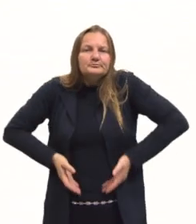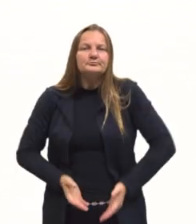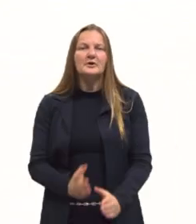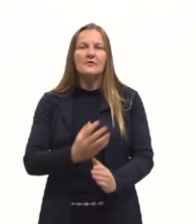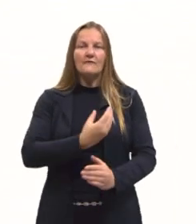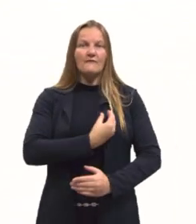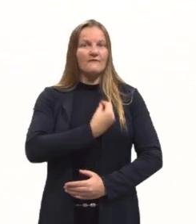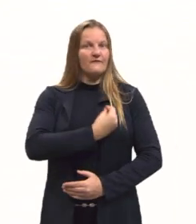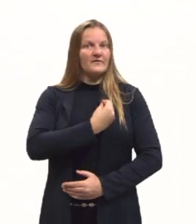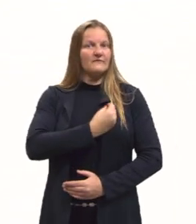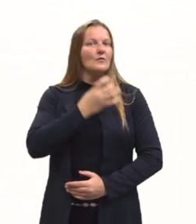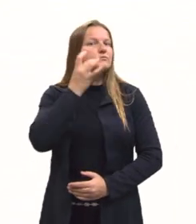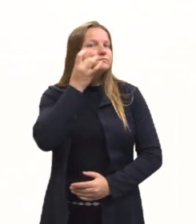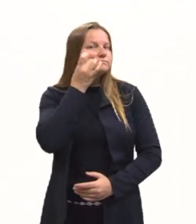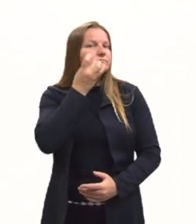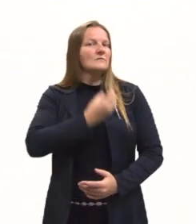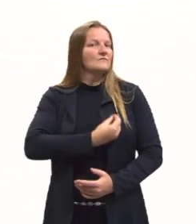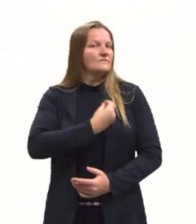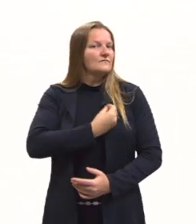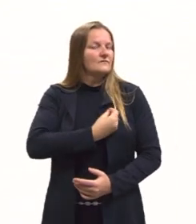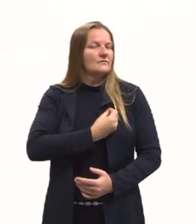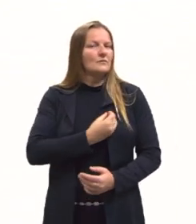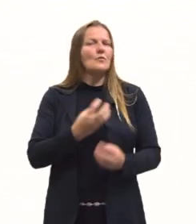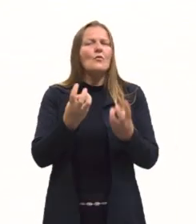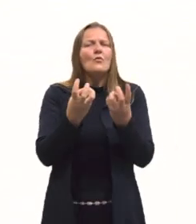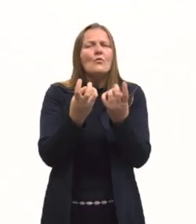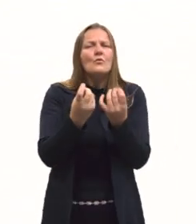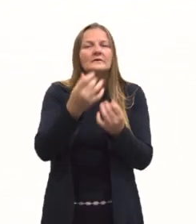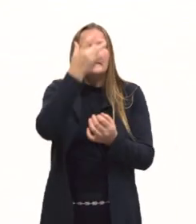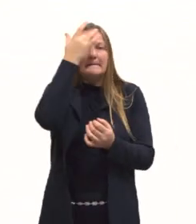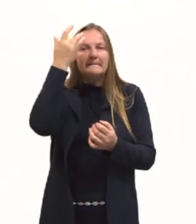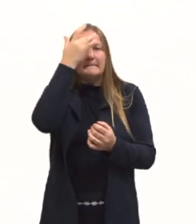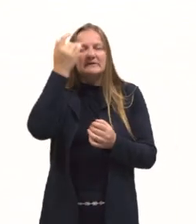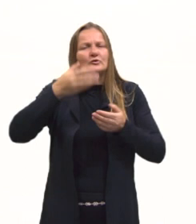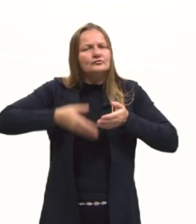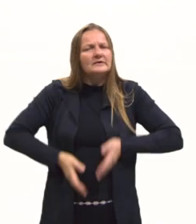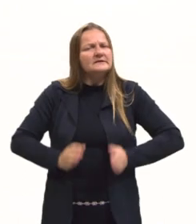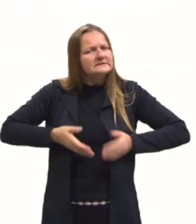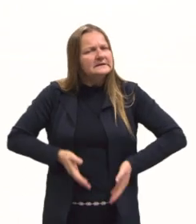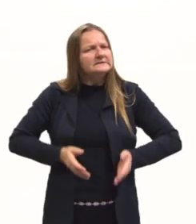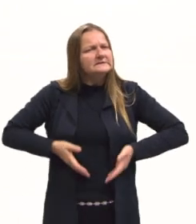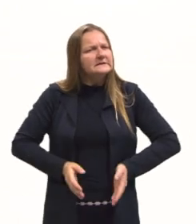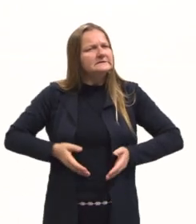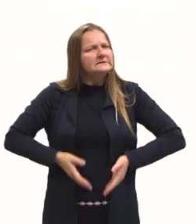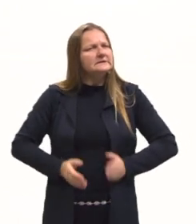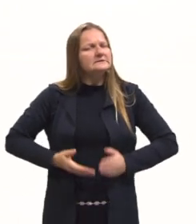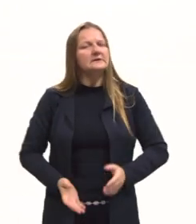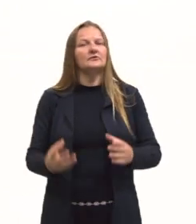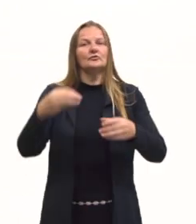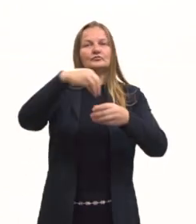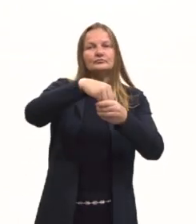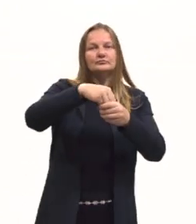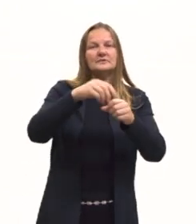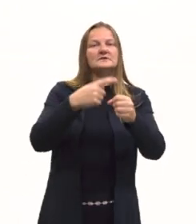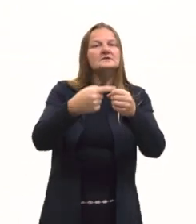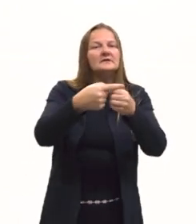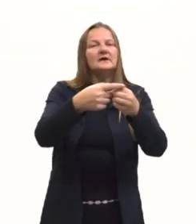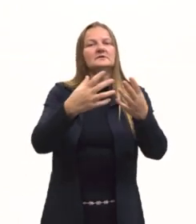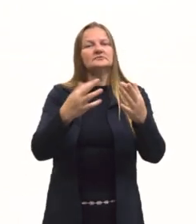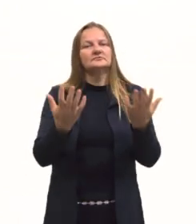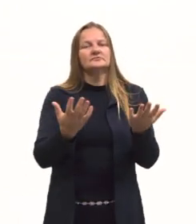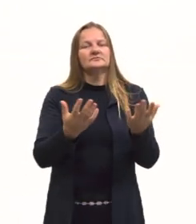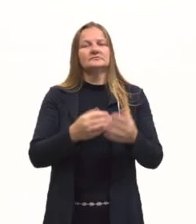natalidade isso é a quantidade né de indivíduos que estão sendo colocados né que estão